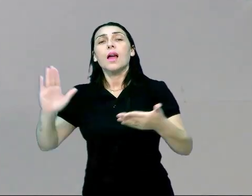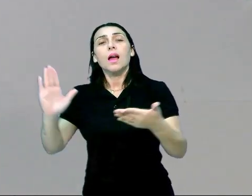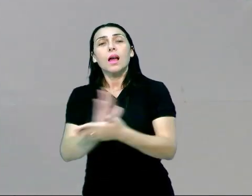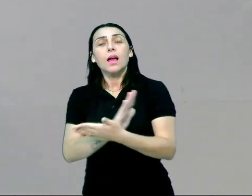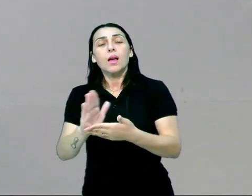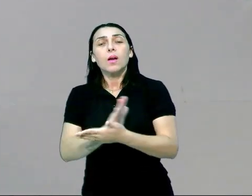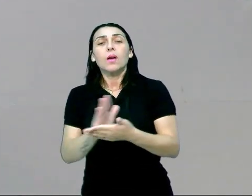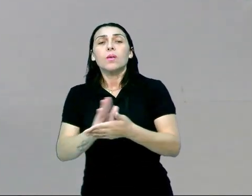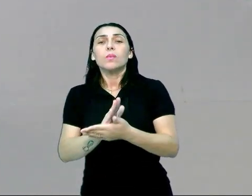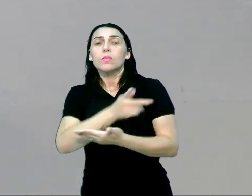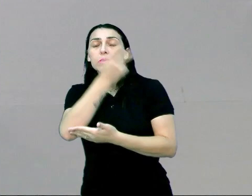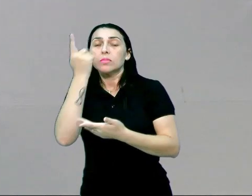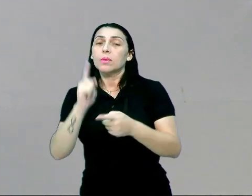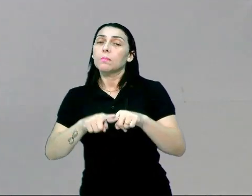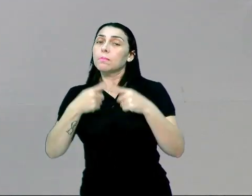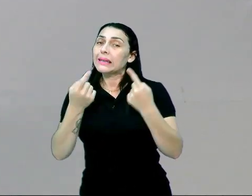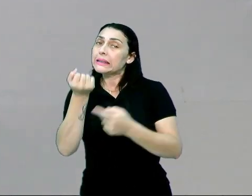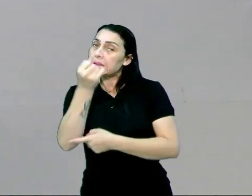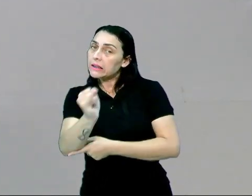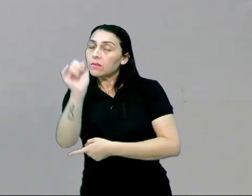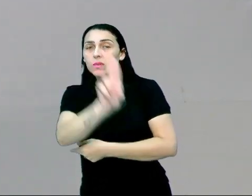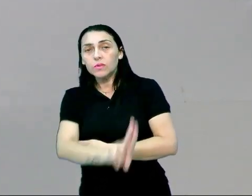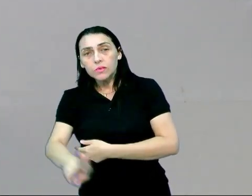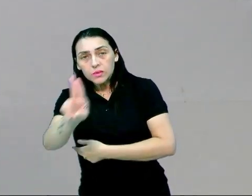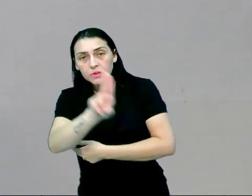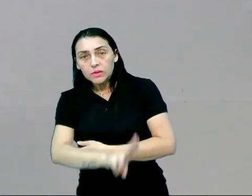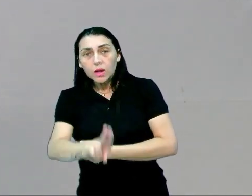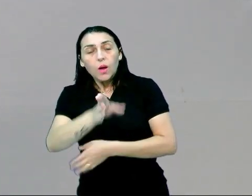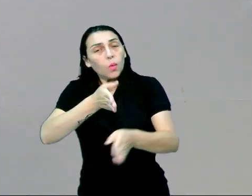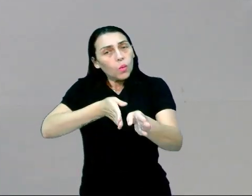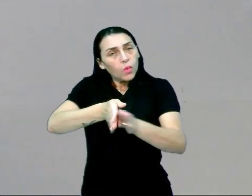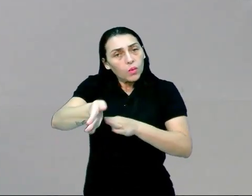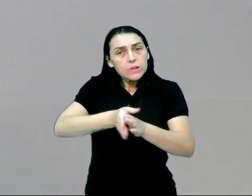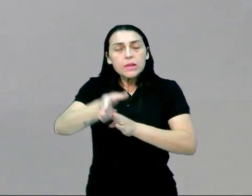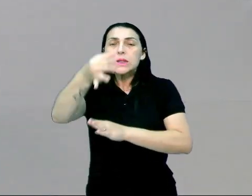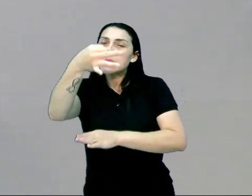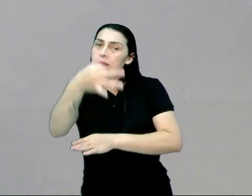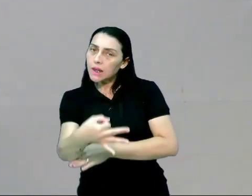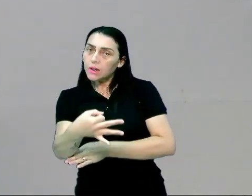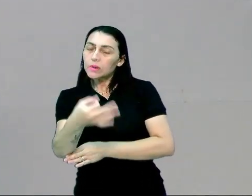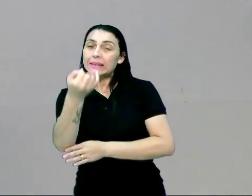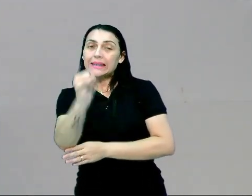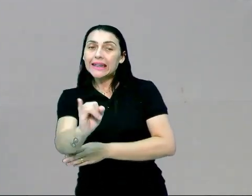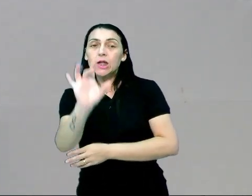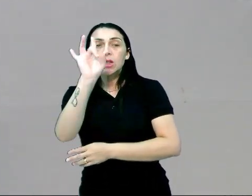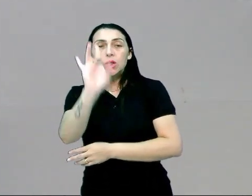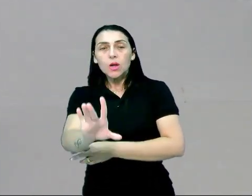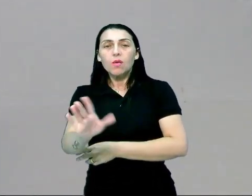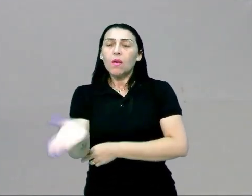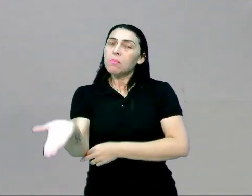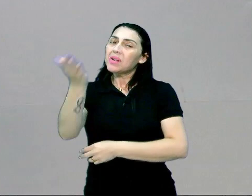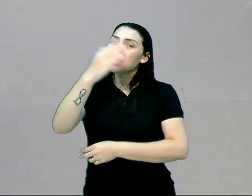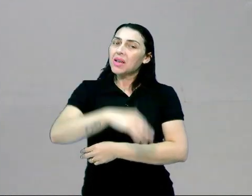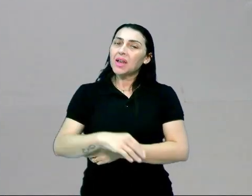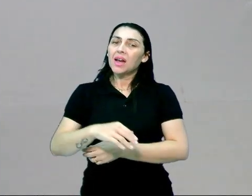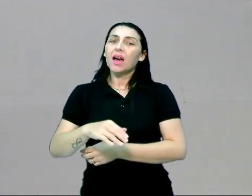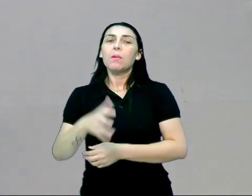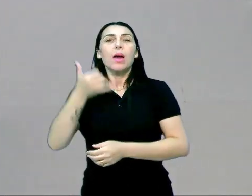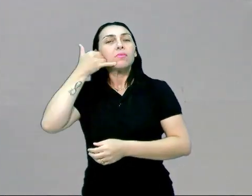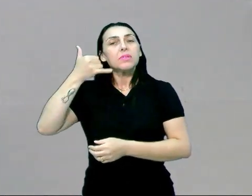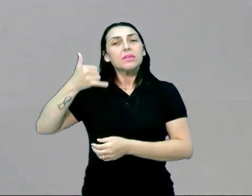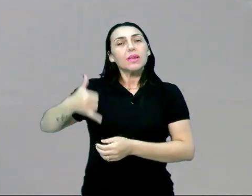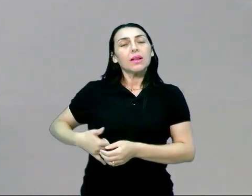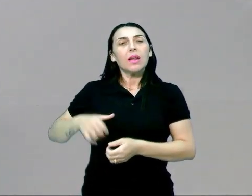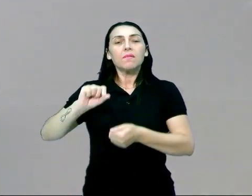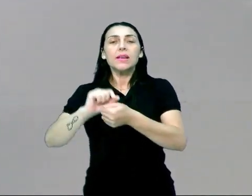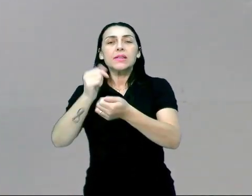aspectos. Porém, se for utilizado com um direcionamento correto. Se eu apenas, vamos lá, galera, todo mundo pega o celular e a gente vai